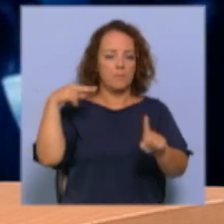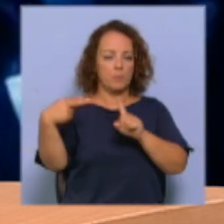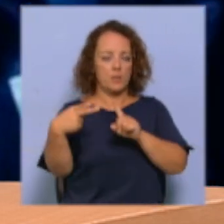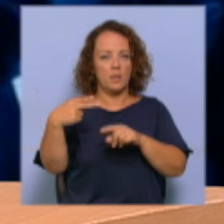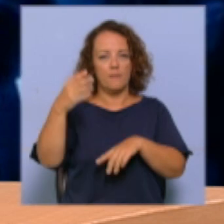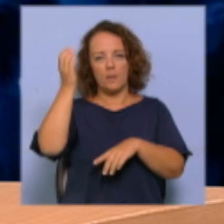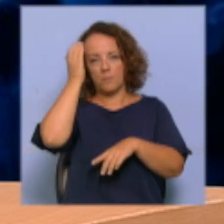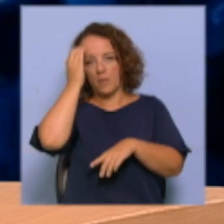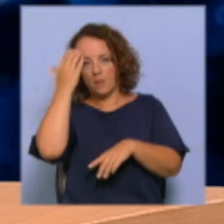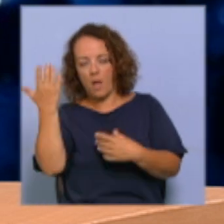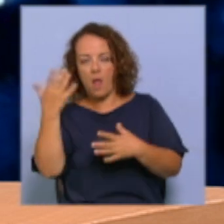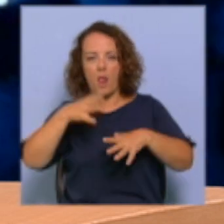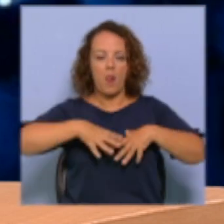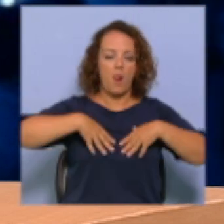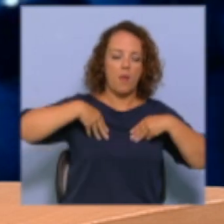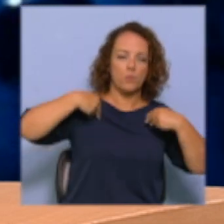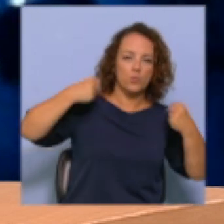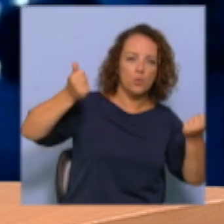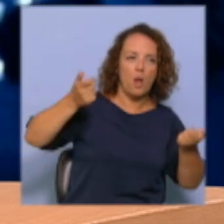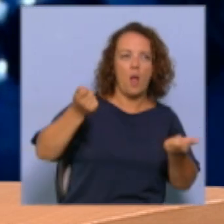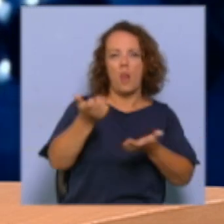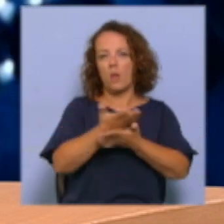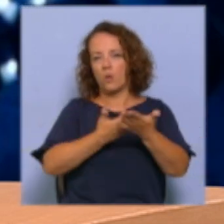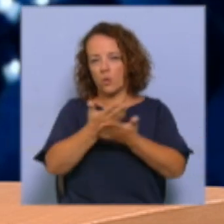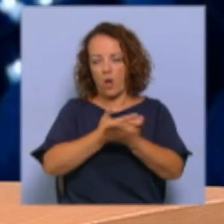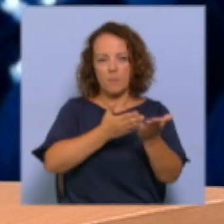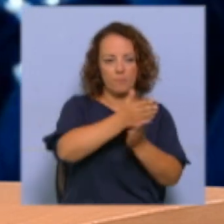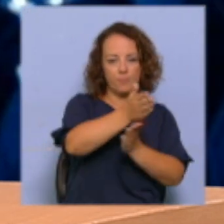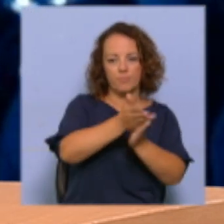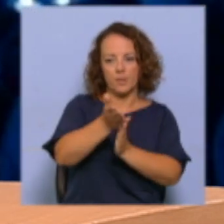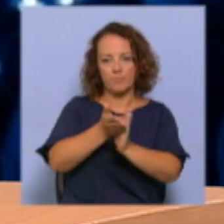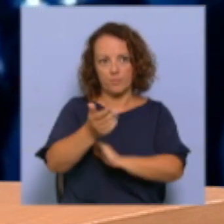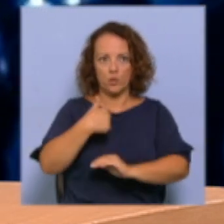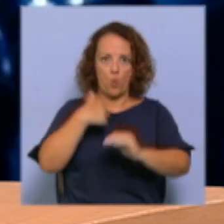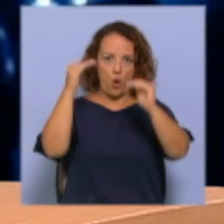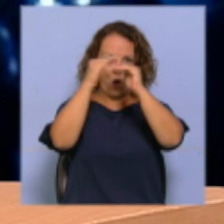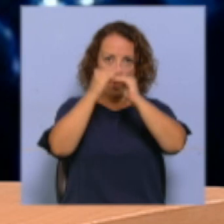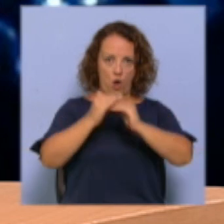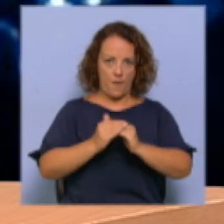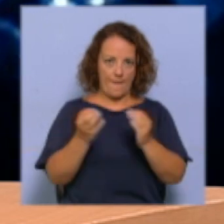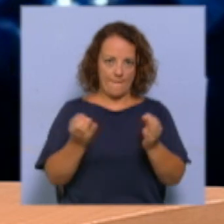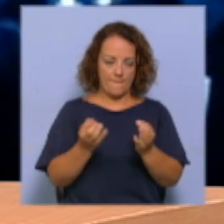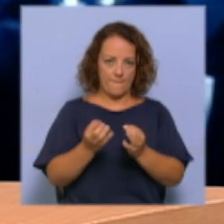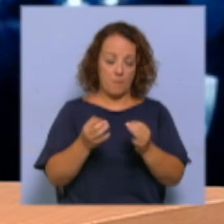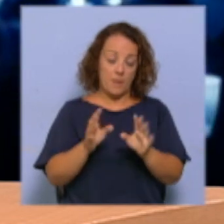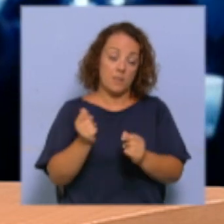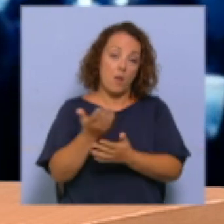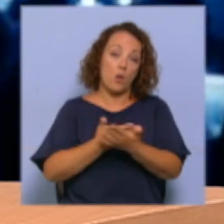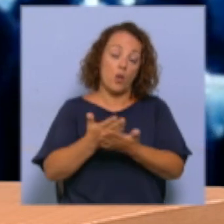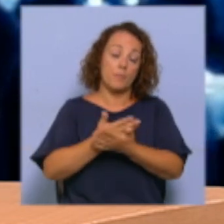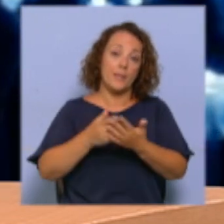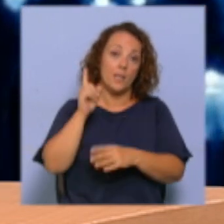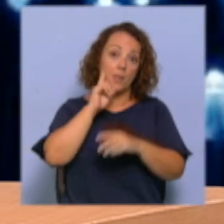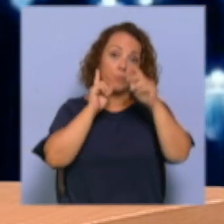de vista emocional, nem do ponto de vista económico, e eu hierarquizo assim apesar de tudo, mas a economia também tem um peso